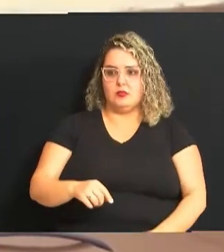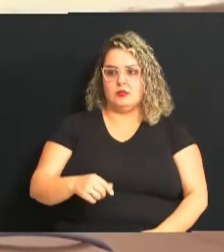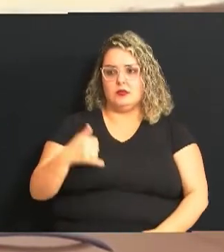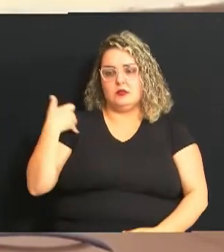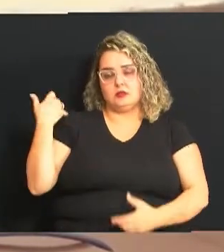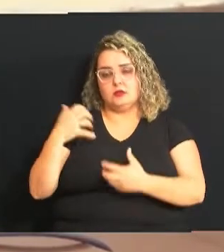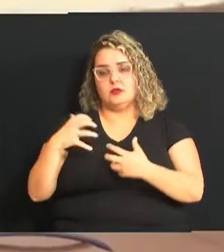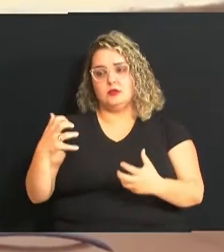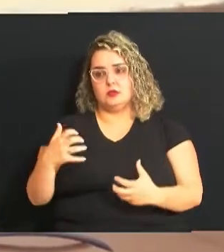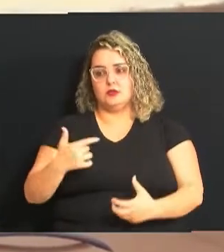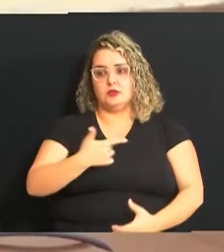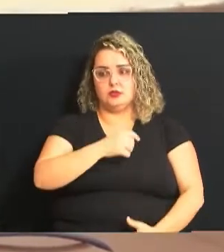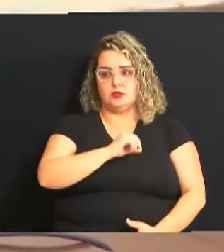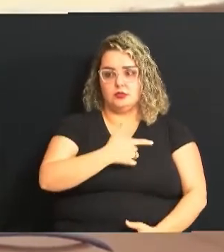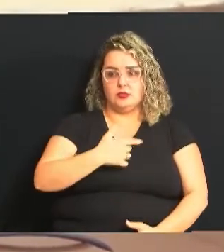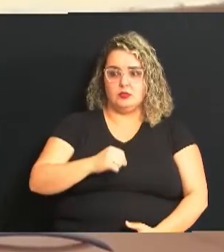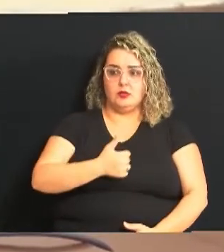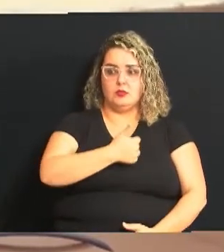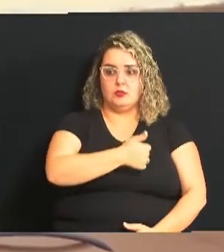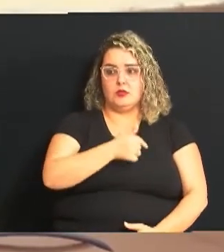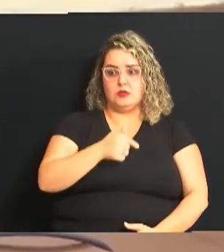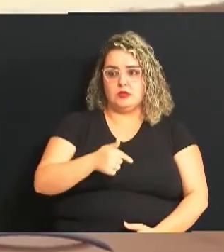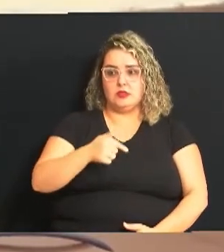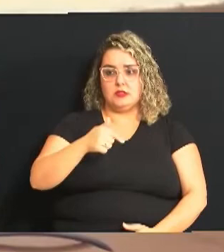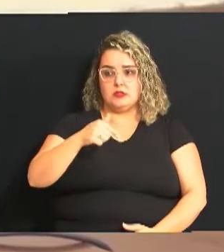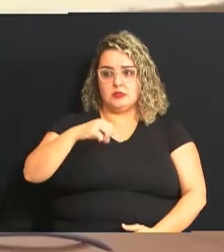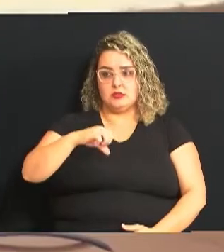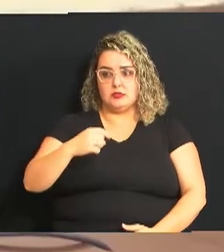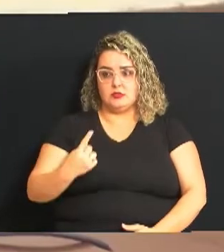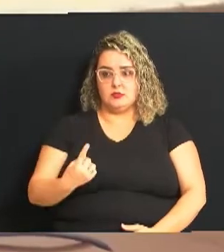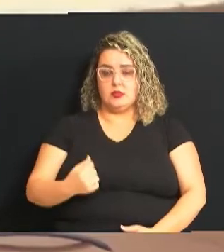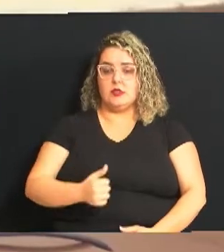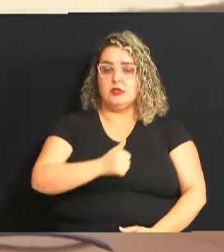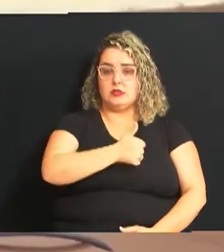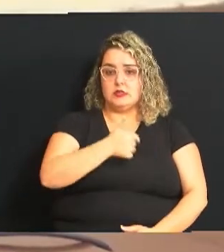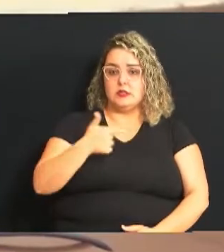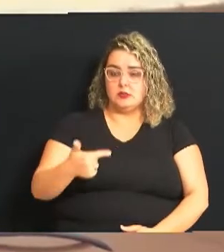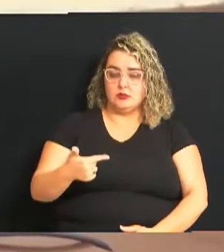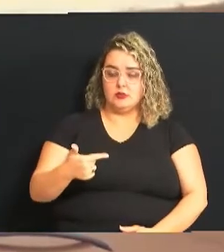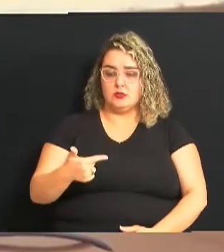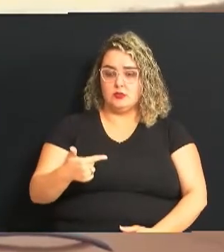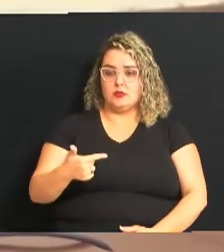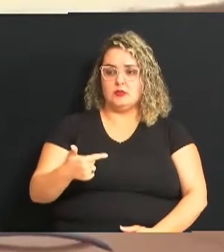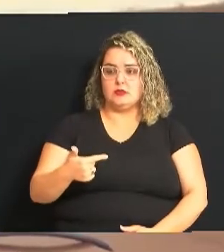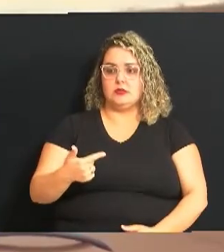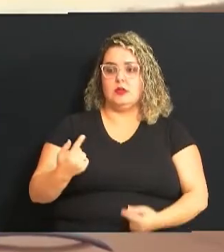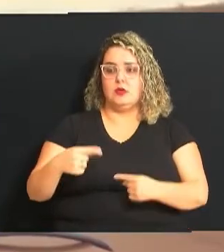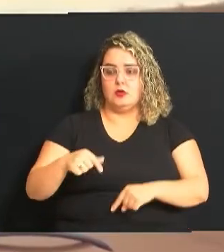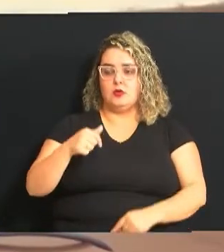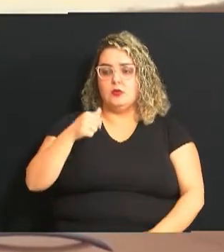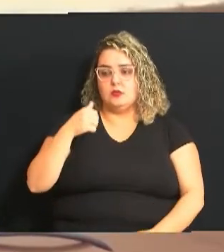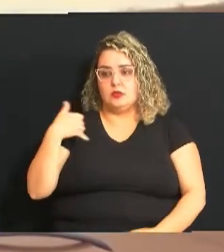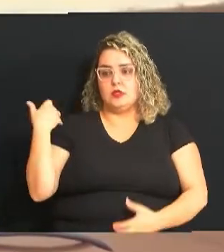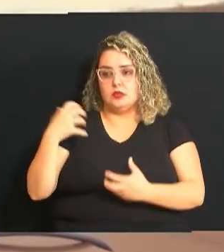2020, 1.791 ocorrências, 112 contra idosos. Em 2021,